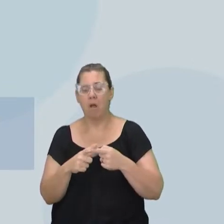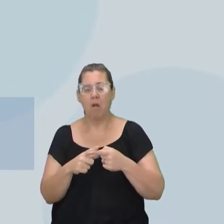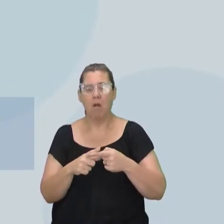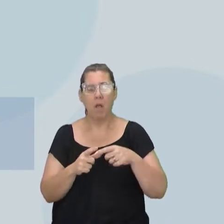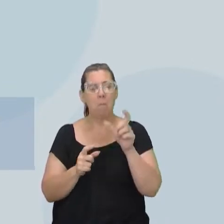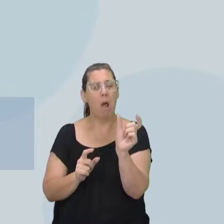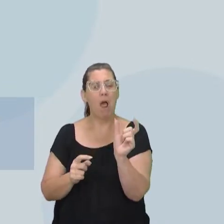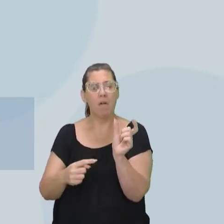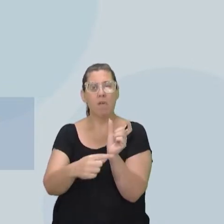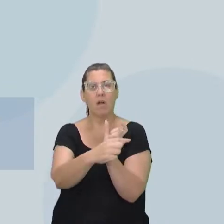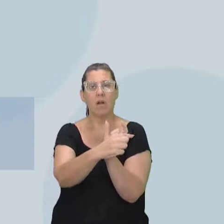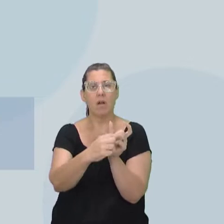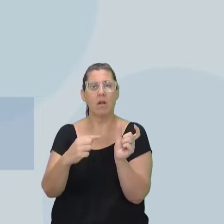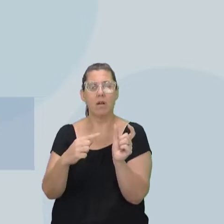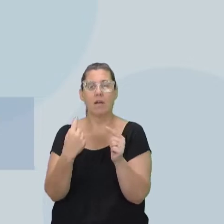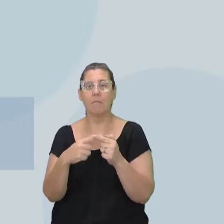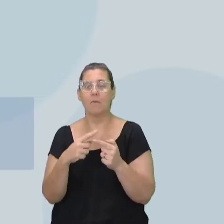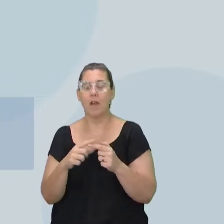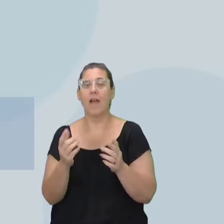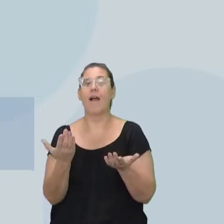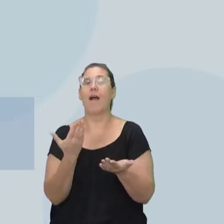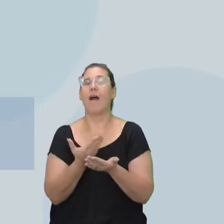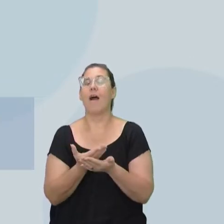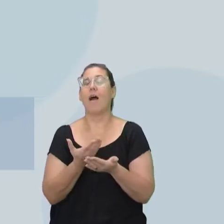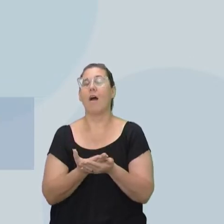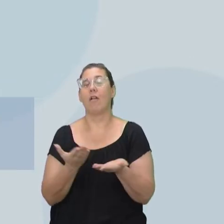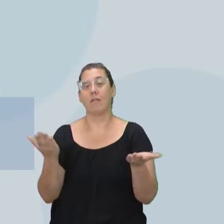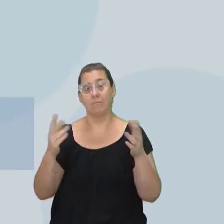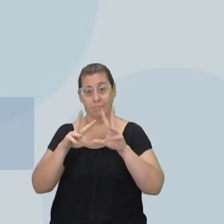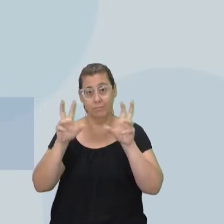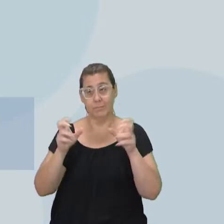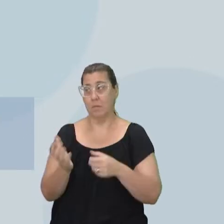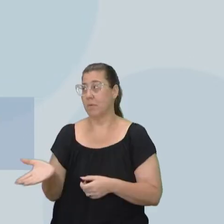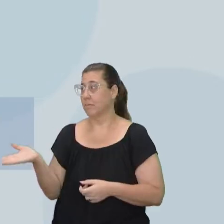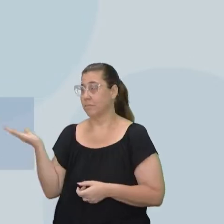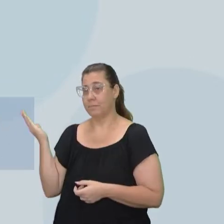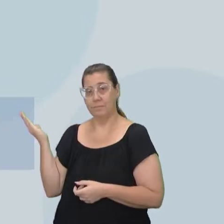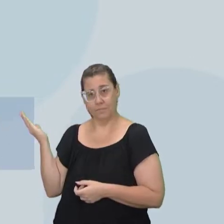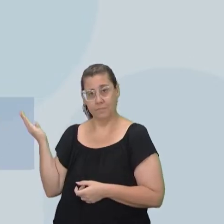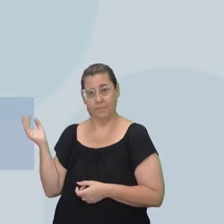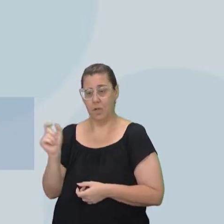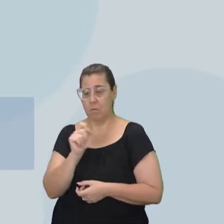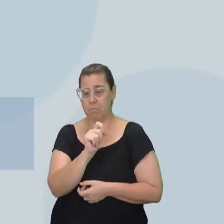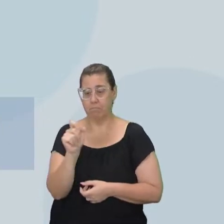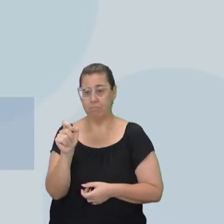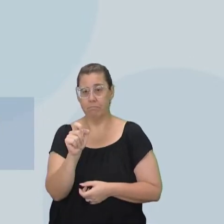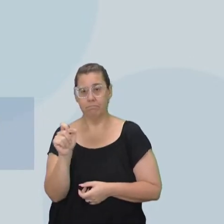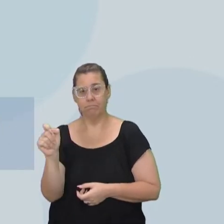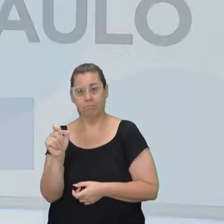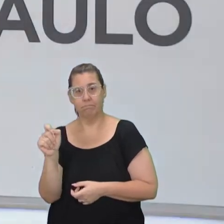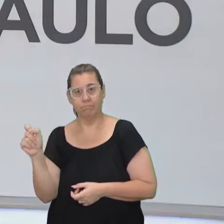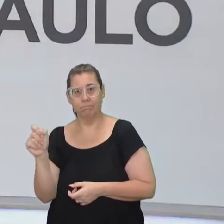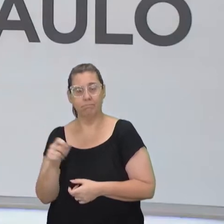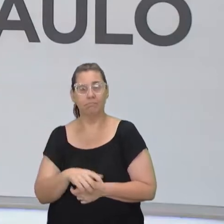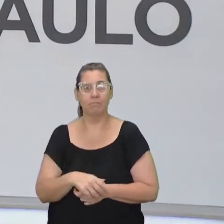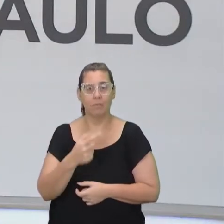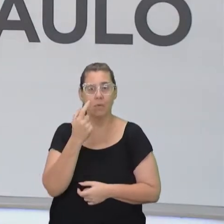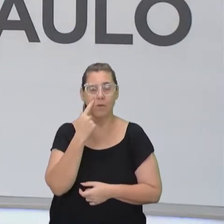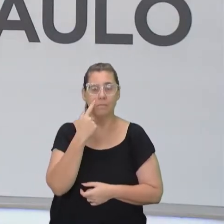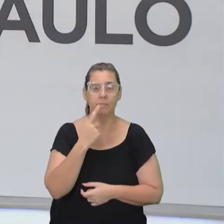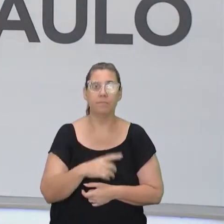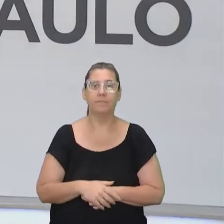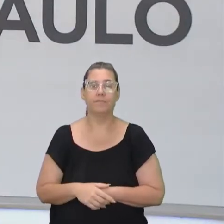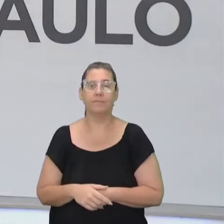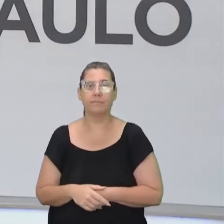grifar? Porque hoje vai ser uma aula sobre isso. Vai ser uma aula sobre grifar. Então eu chamo sua atenção aqui para mim, olha para mim, vou falar com